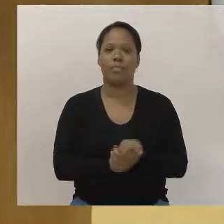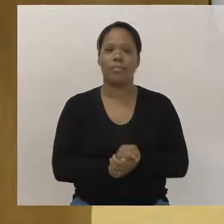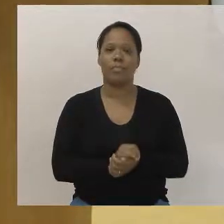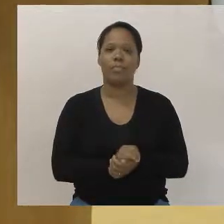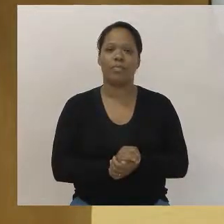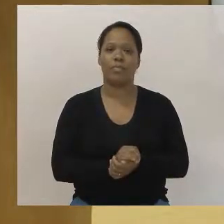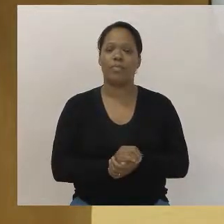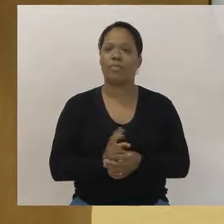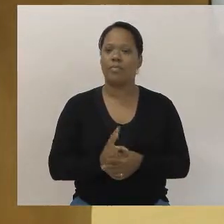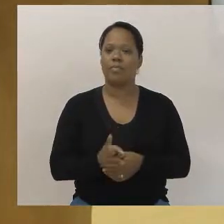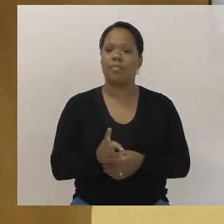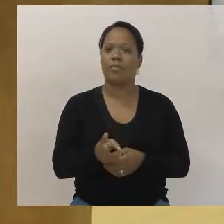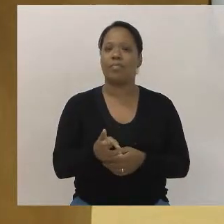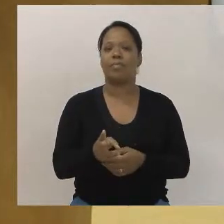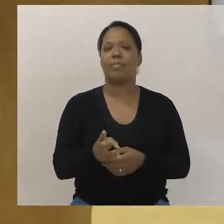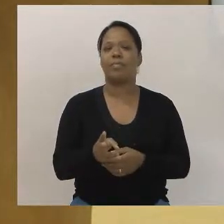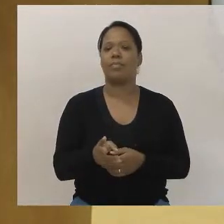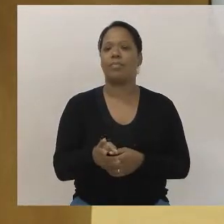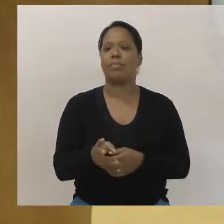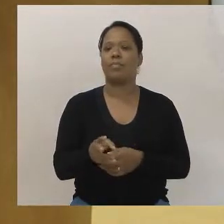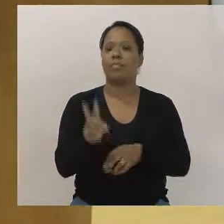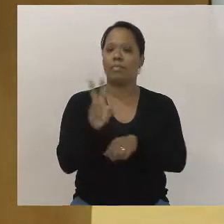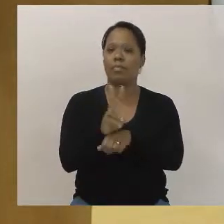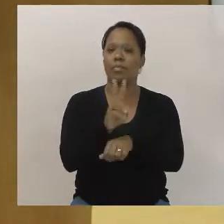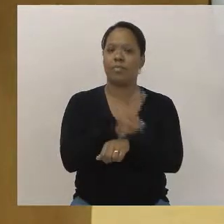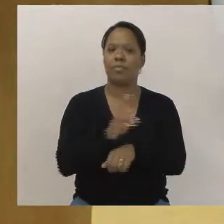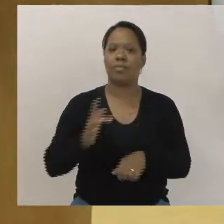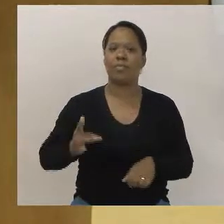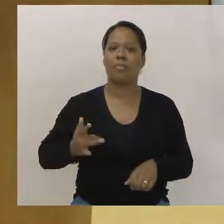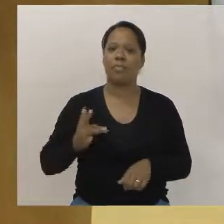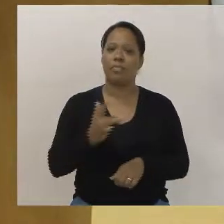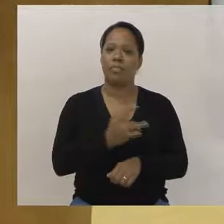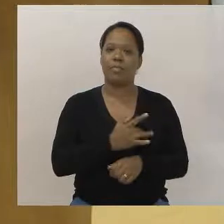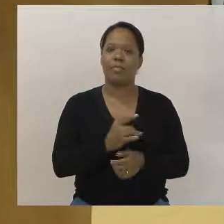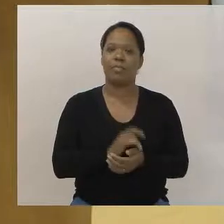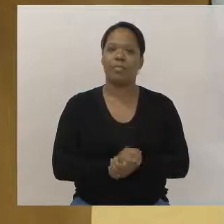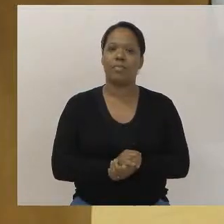sem dúvida nenhuma é a saúde ea educação